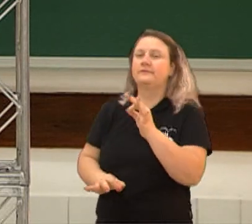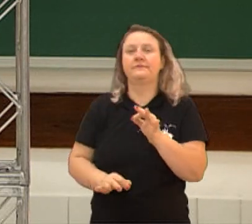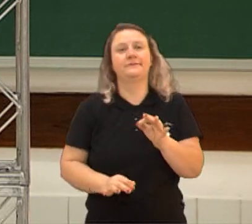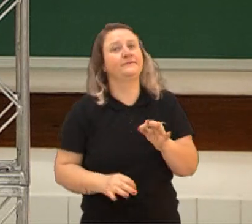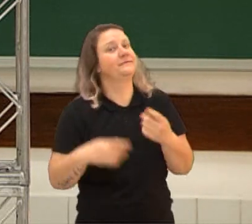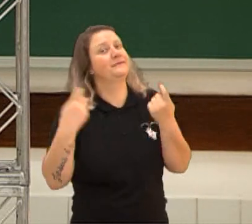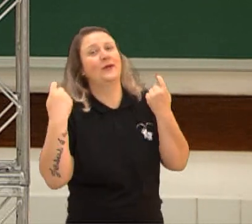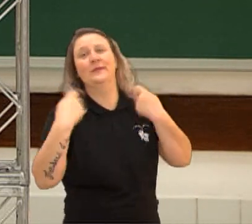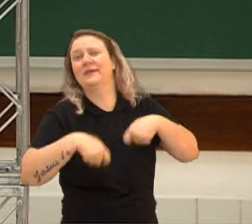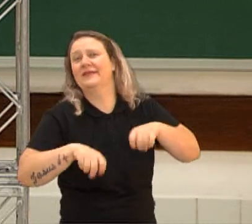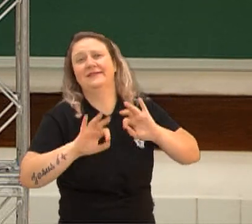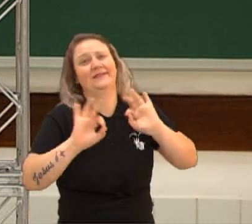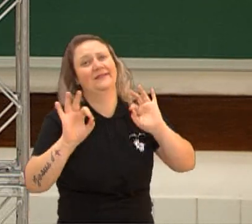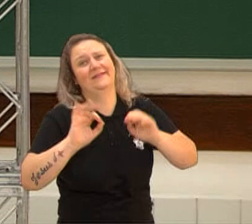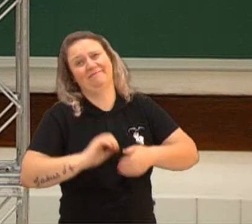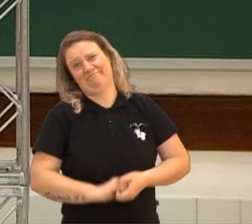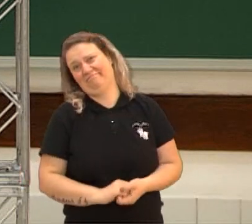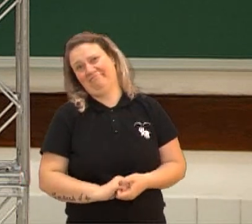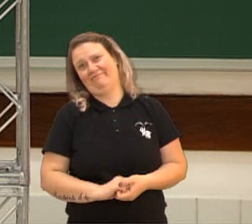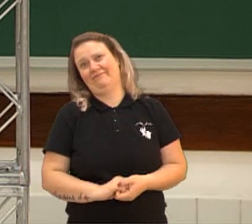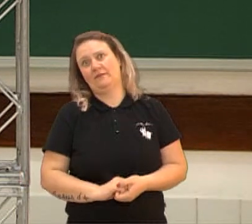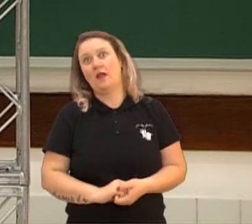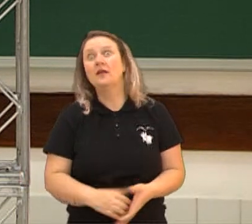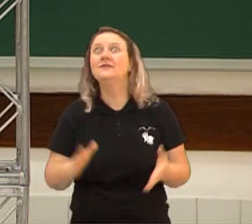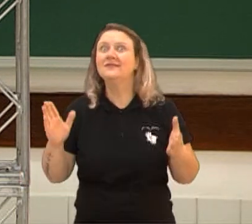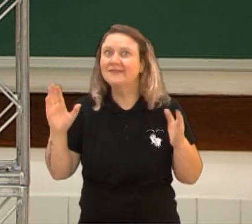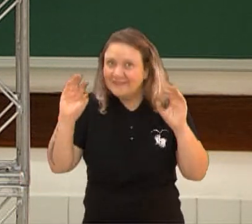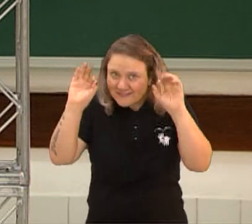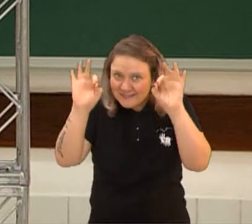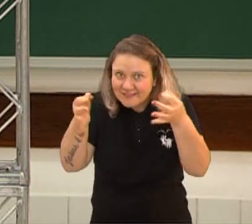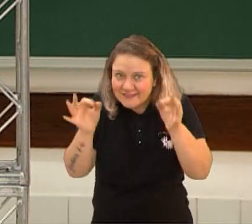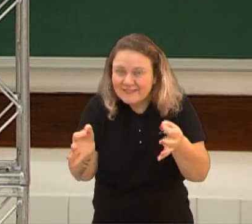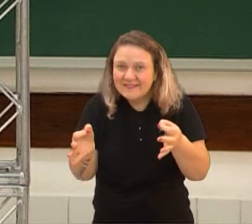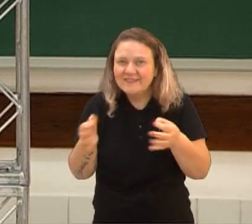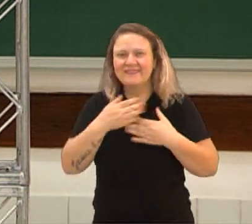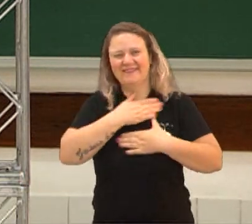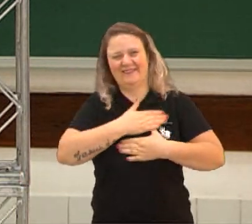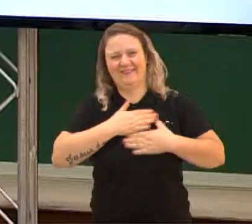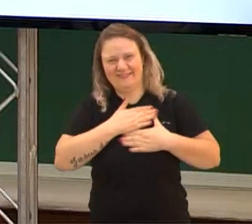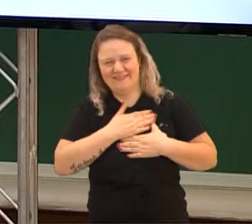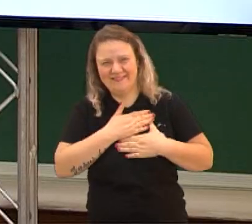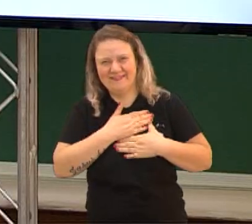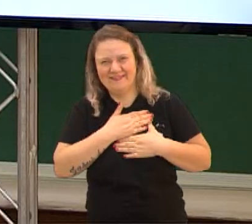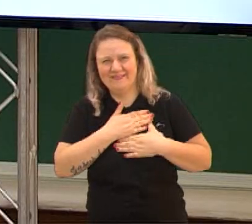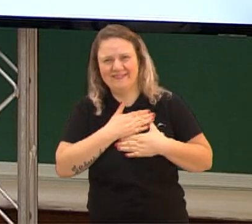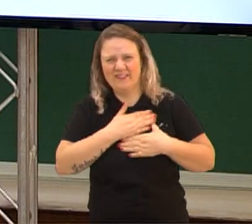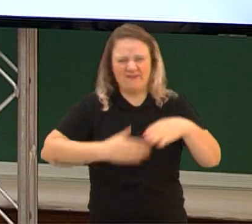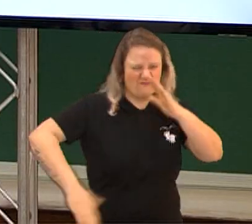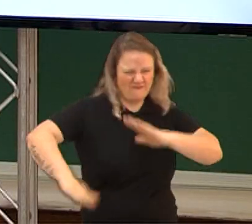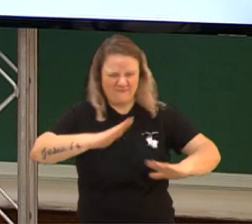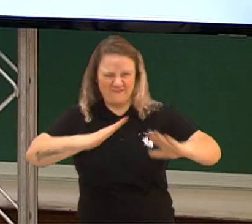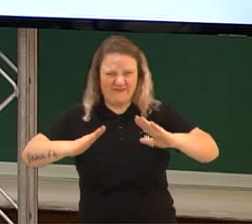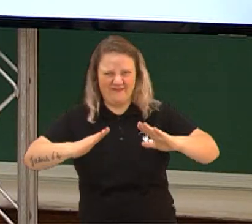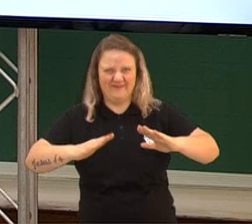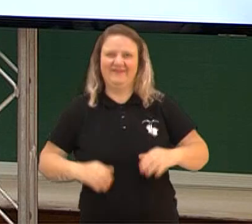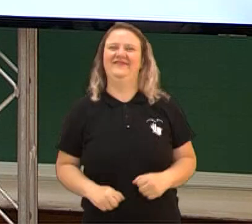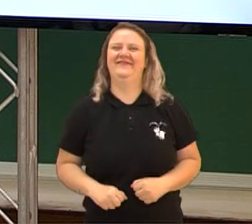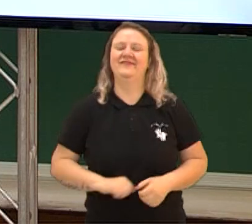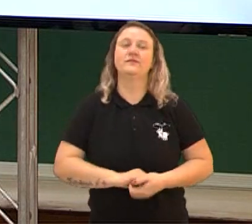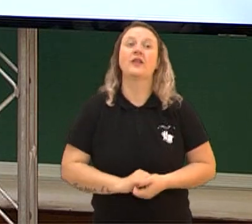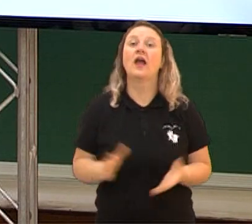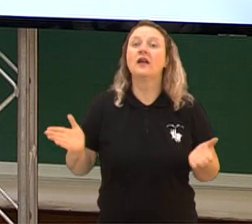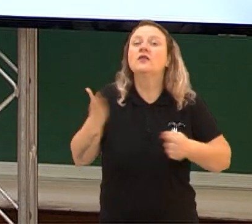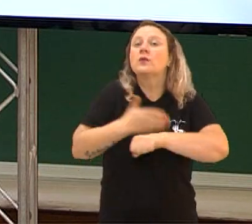Sim, estou dizendo que não precisa. Uia! Beleza? Ah, gostaram, né? Deu um golpe ninja aqui. Então vamos lá, pessoal.